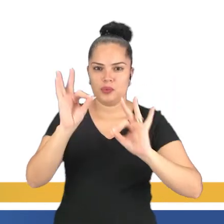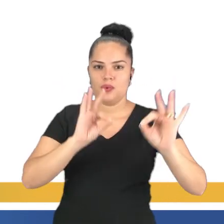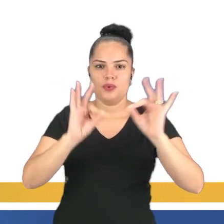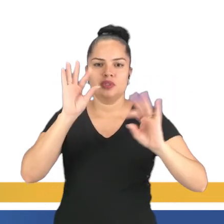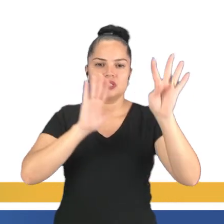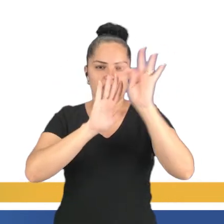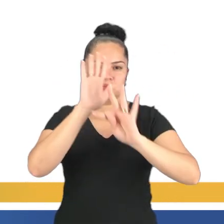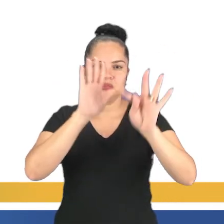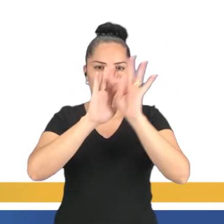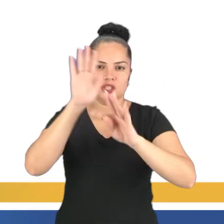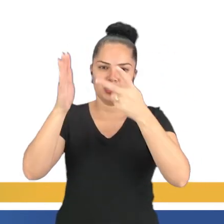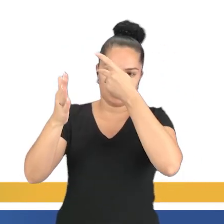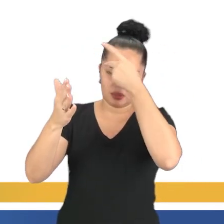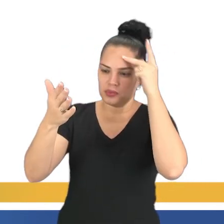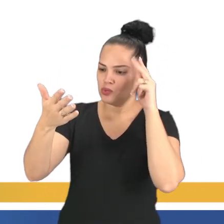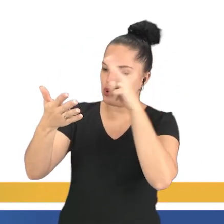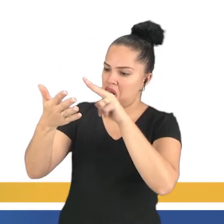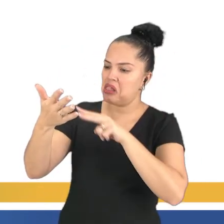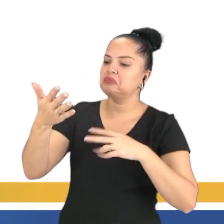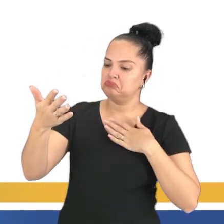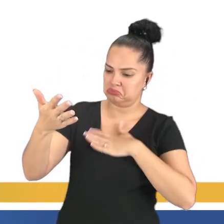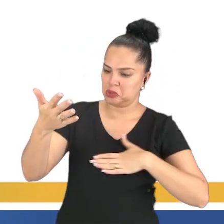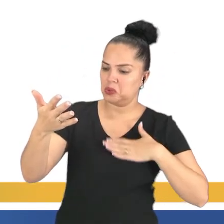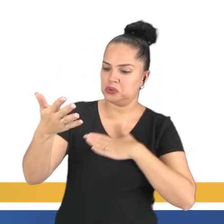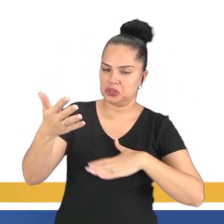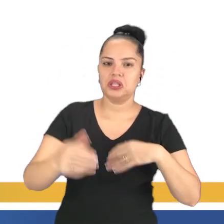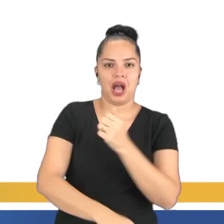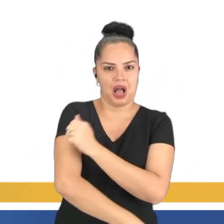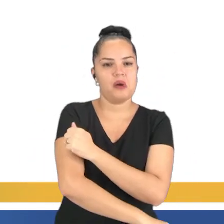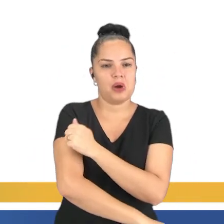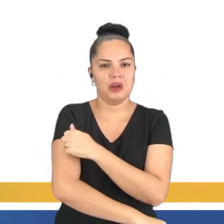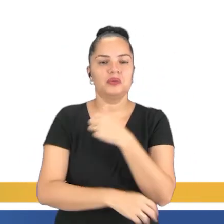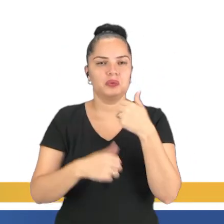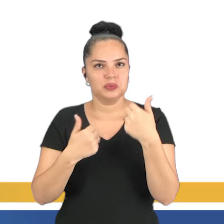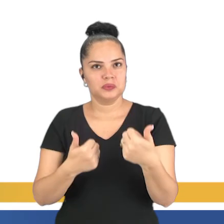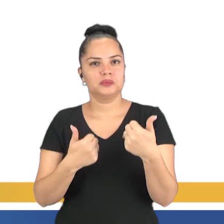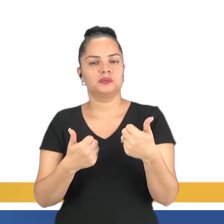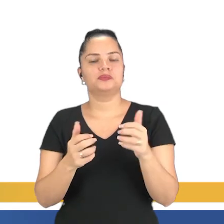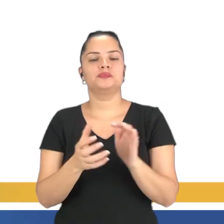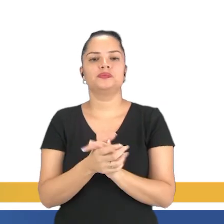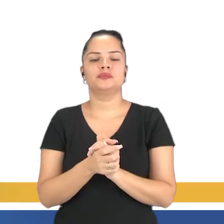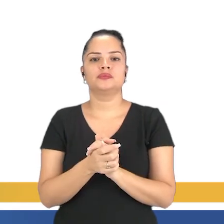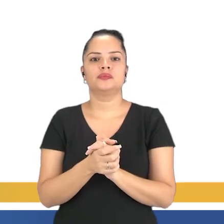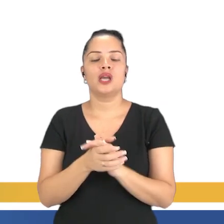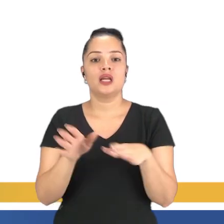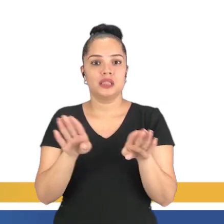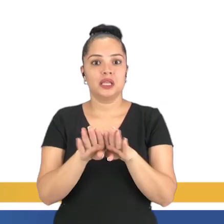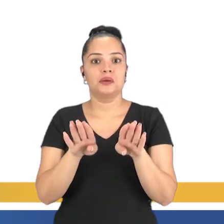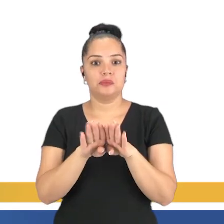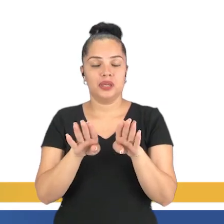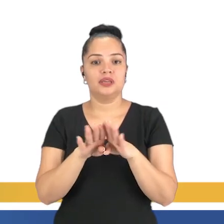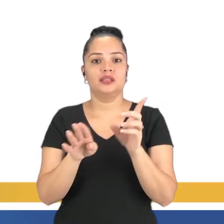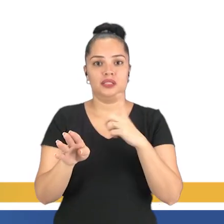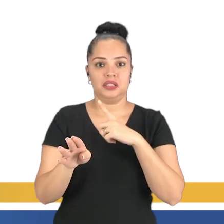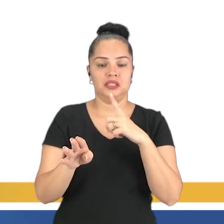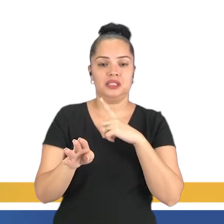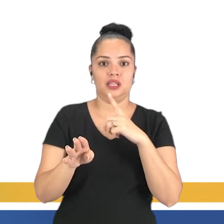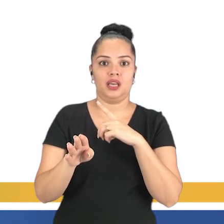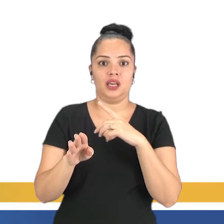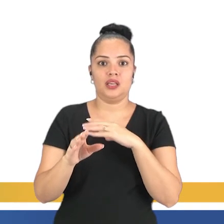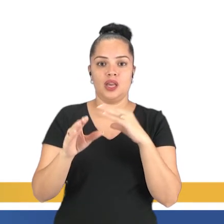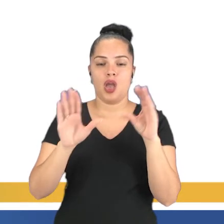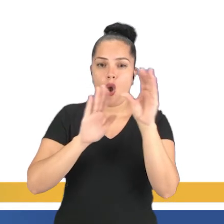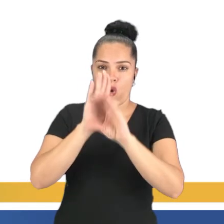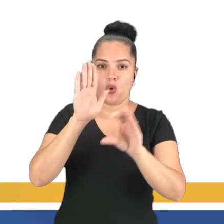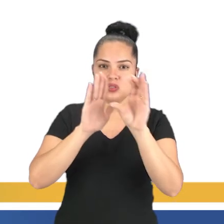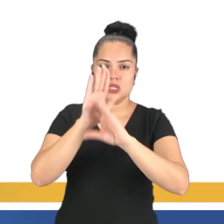texto atrativo, interessante para você, aluno, certo? Ele transmite conceitos de forma mais rápida e